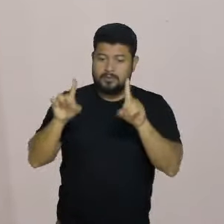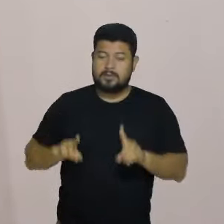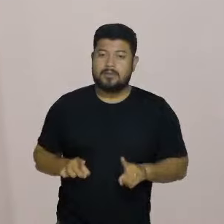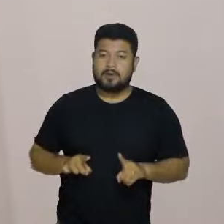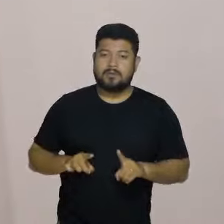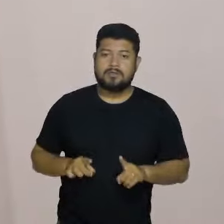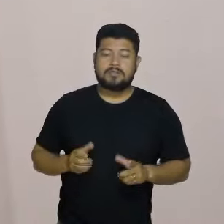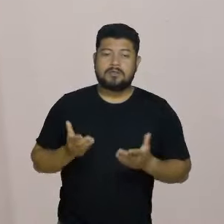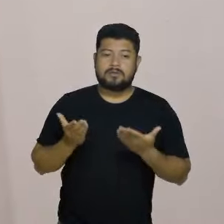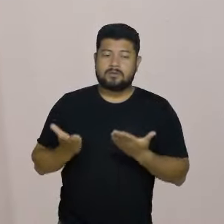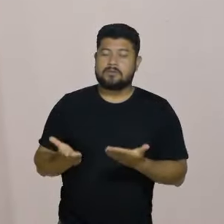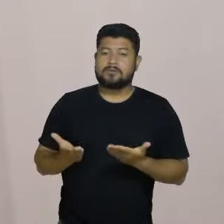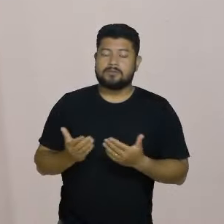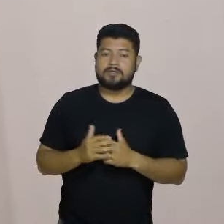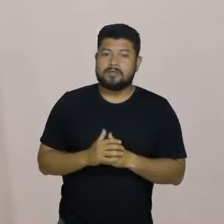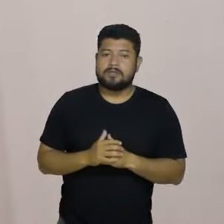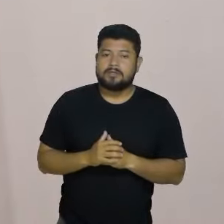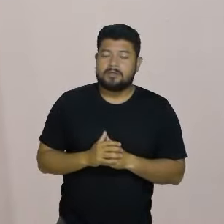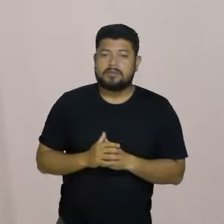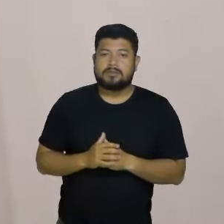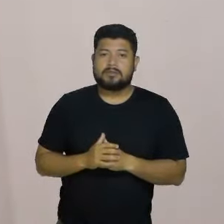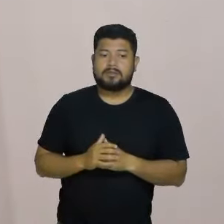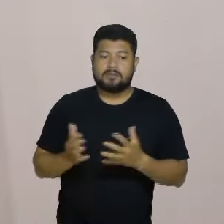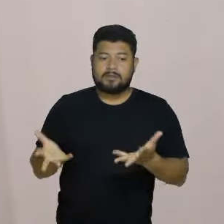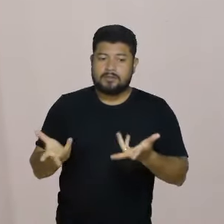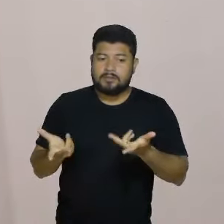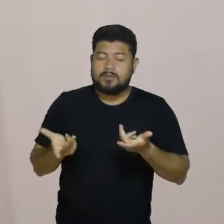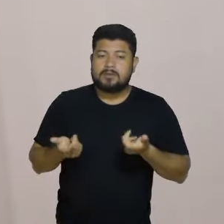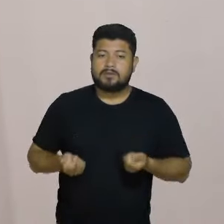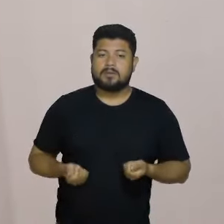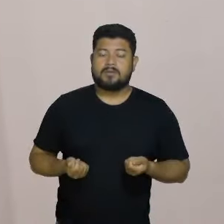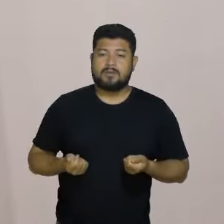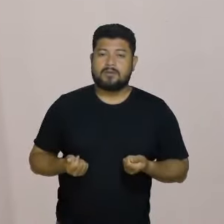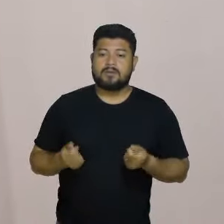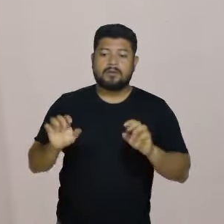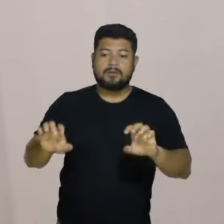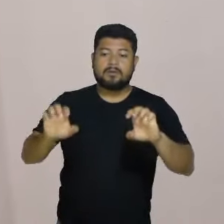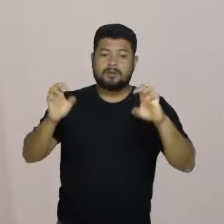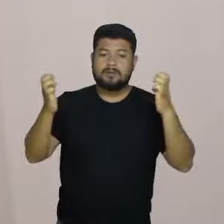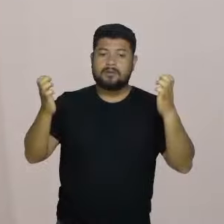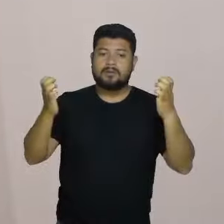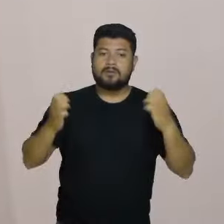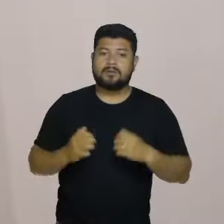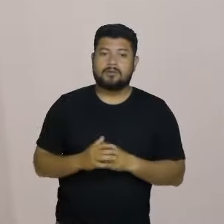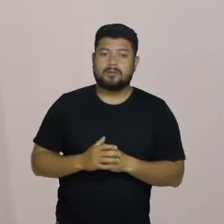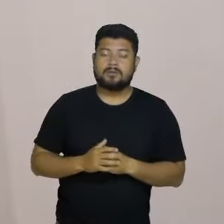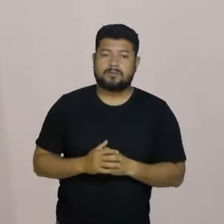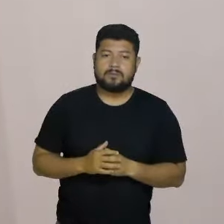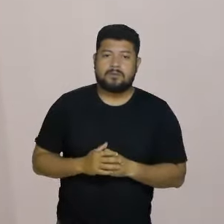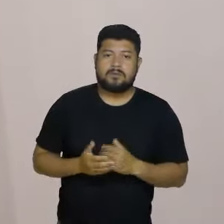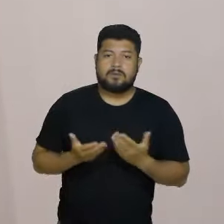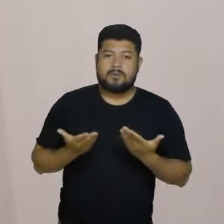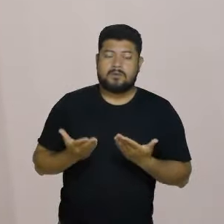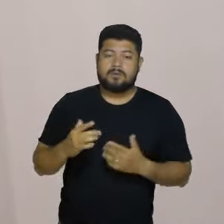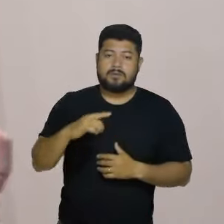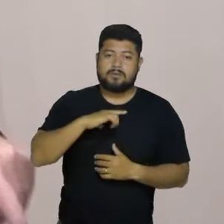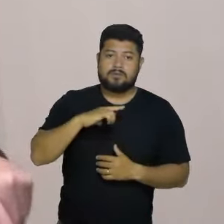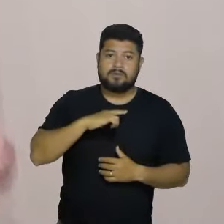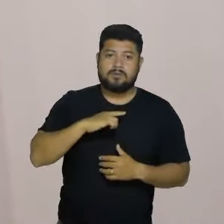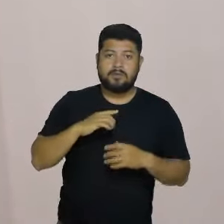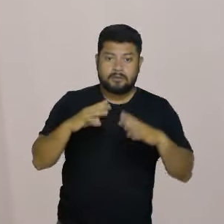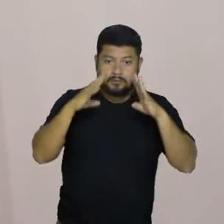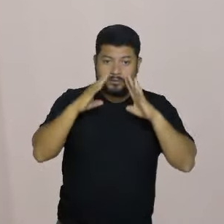do Legislativo, da qualidade dos eventos, da organização e das pessoas que lá estiveram ouvindo aqui, da